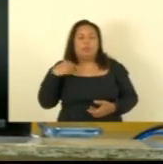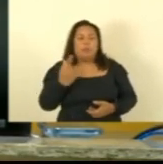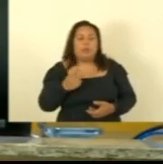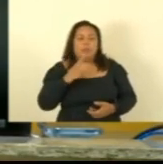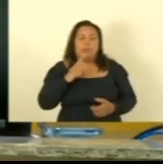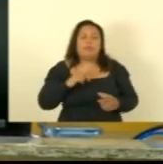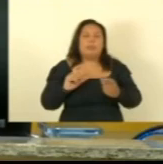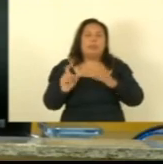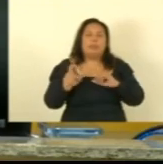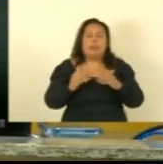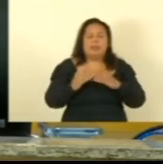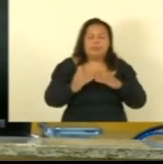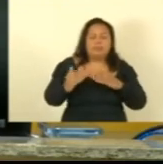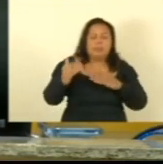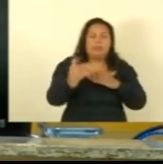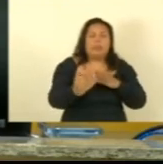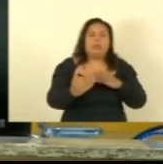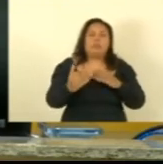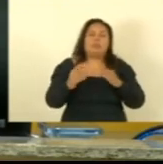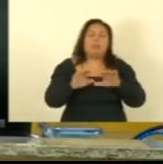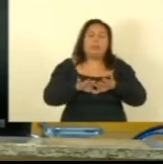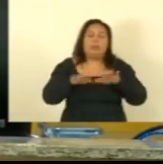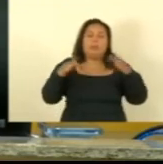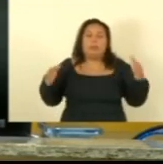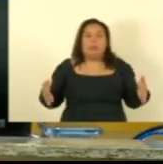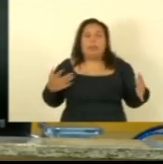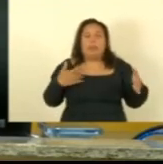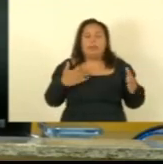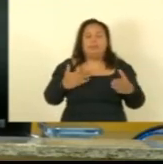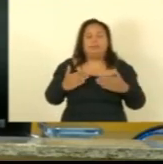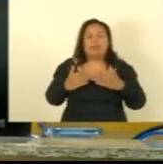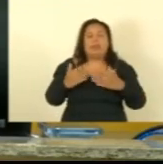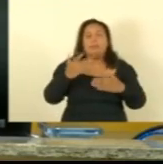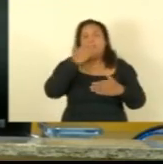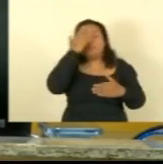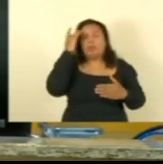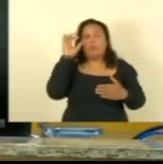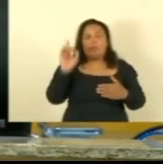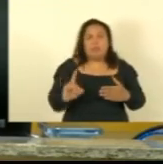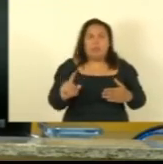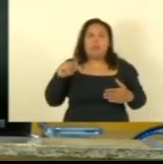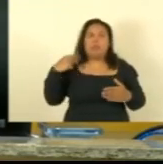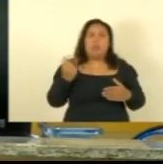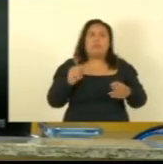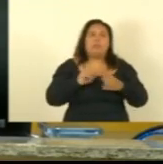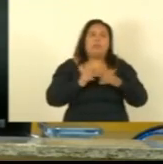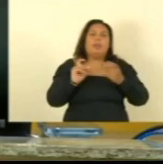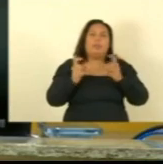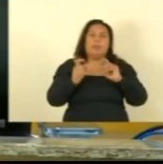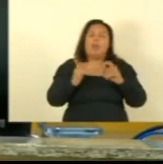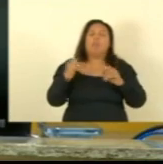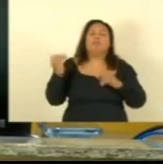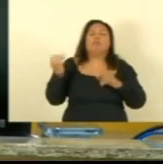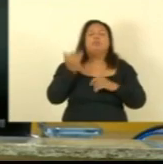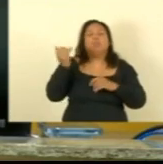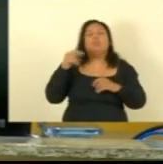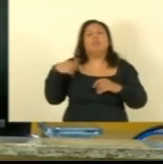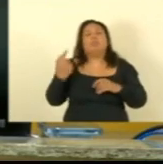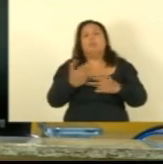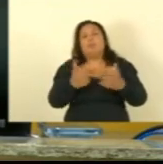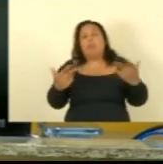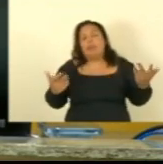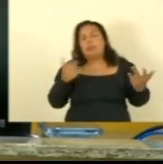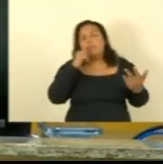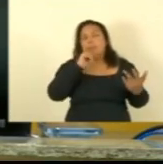a reunião da Frente Parlamentar em Defesa de Pessoas com Deficiência. Tivemos uma importante reunião aqui nessa casa, recebemos muitas